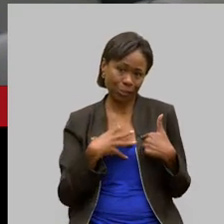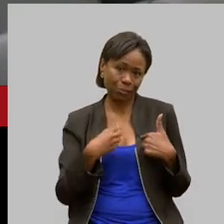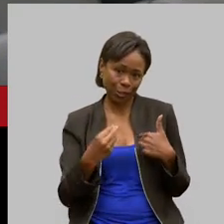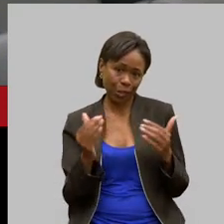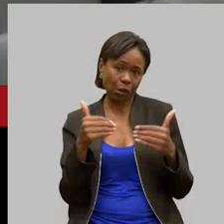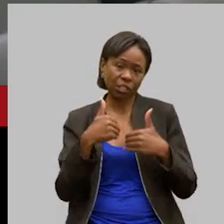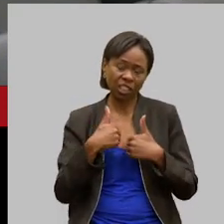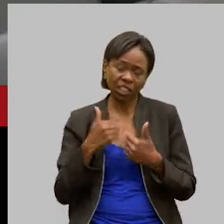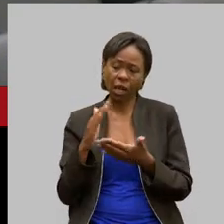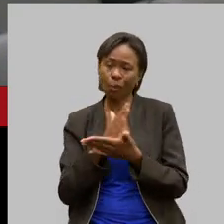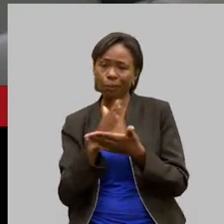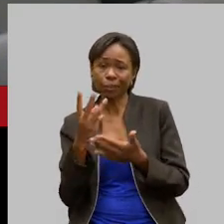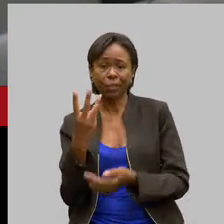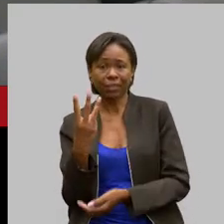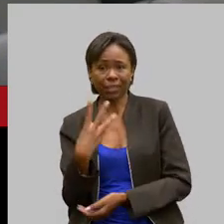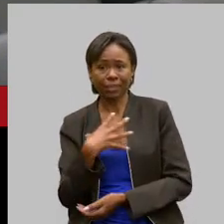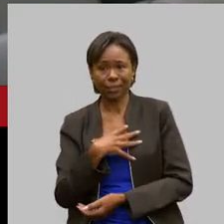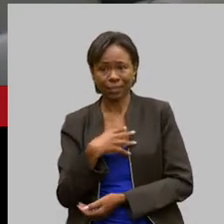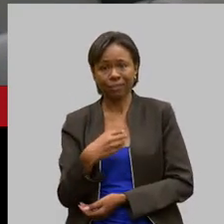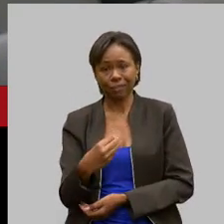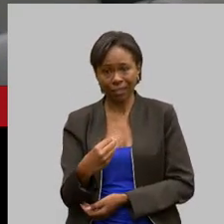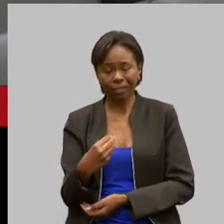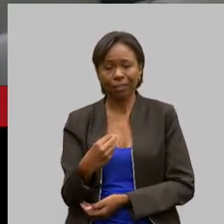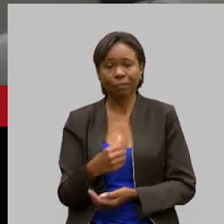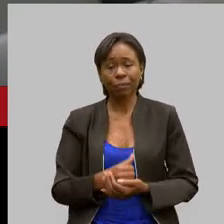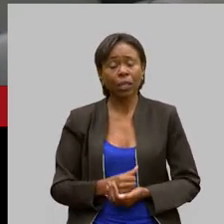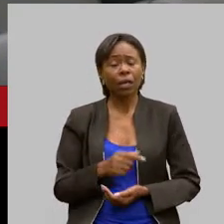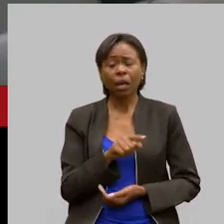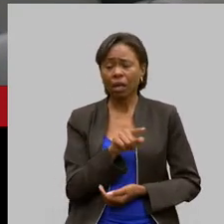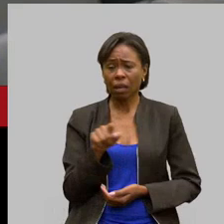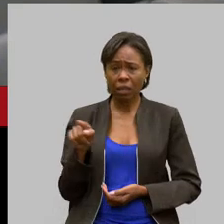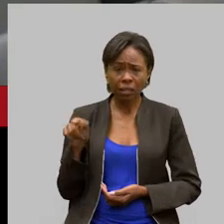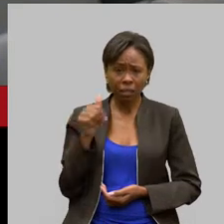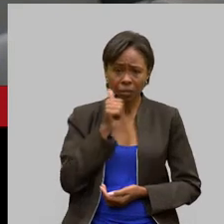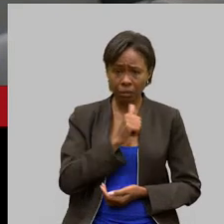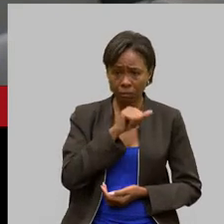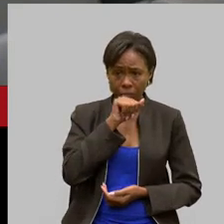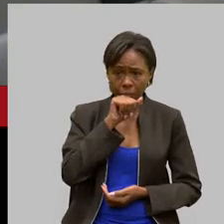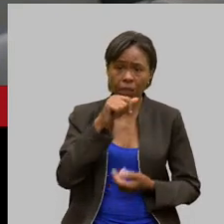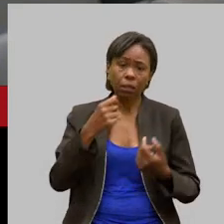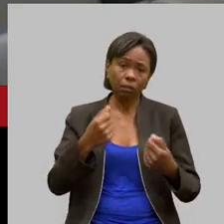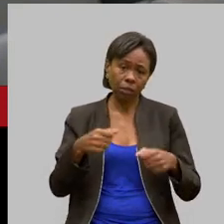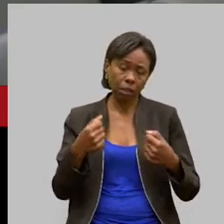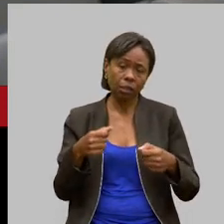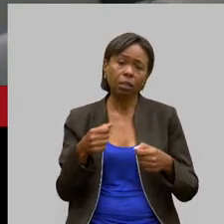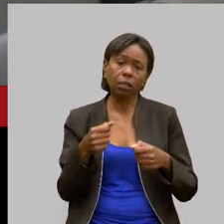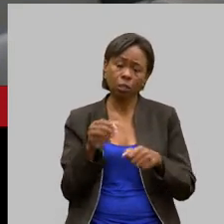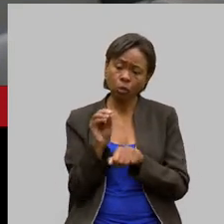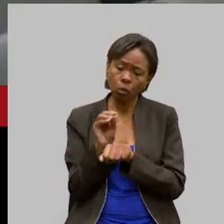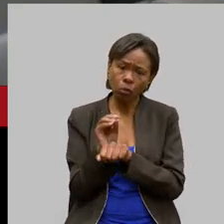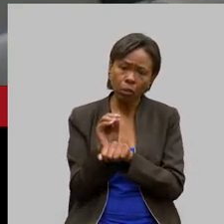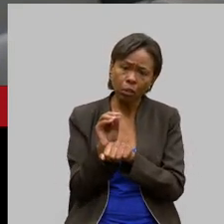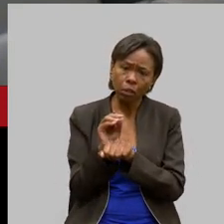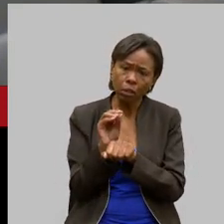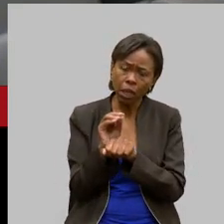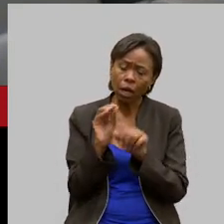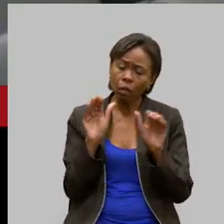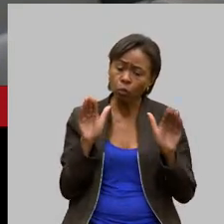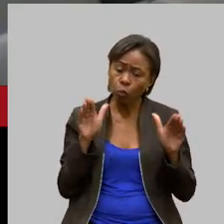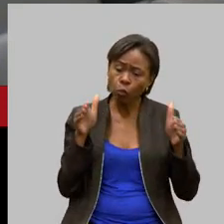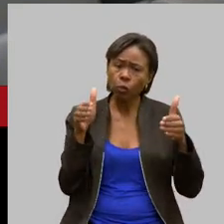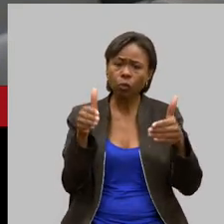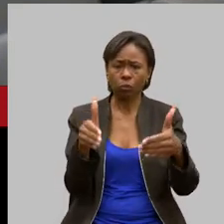três então o que que acontece essas mães precisam também de um olhar especial direcionado para